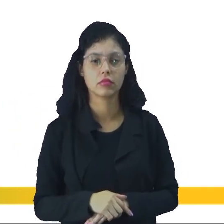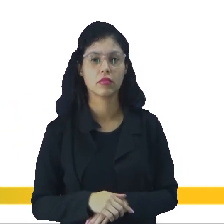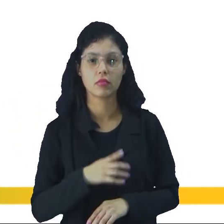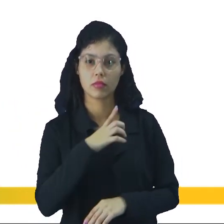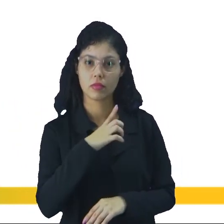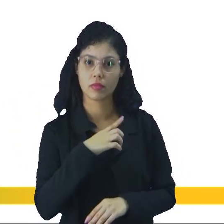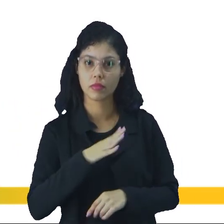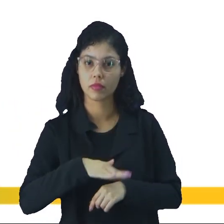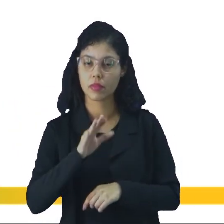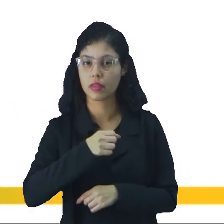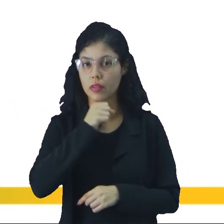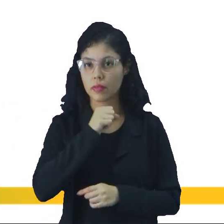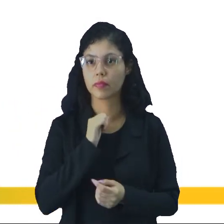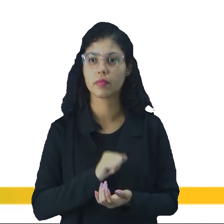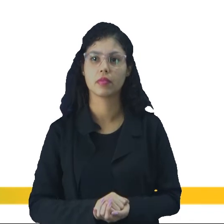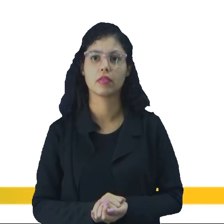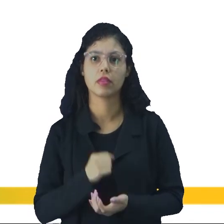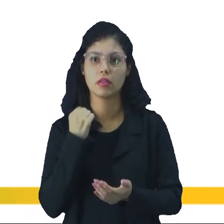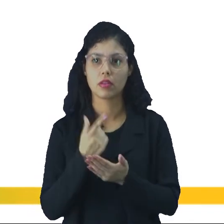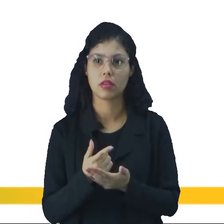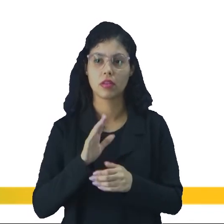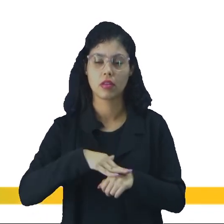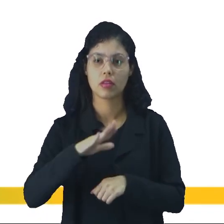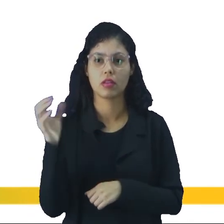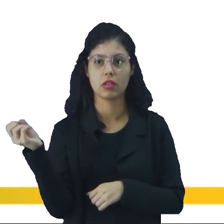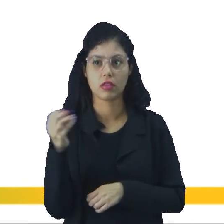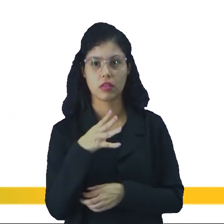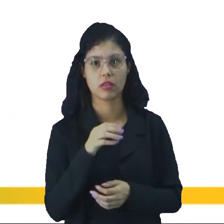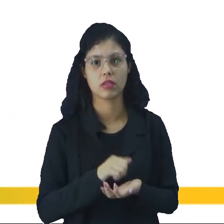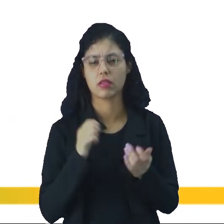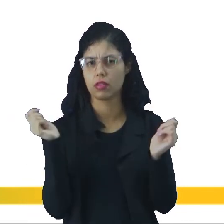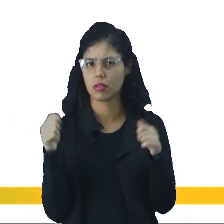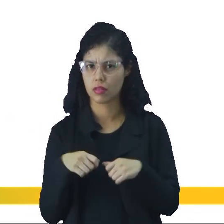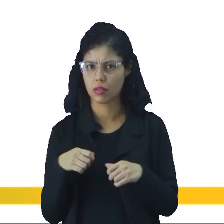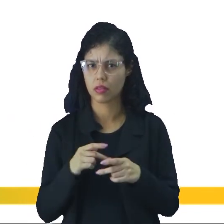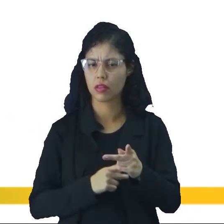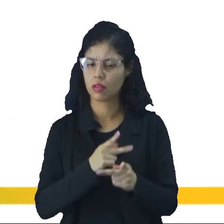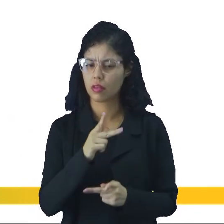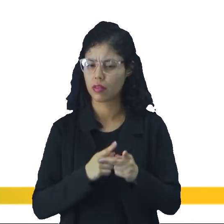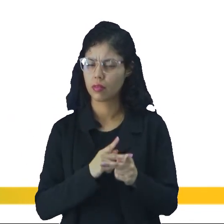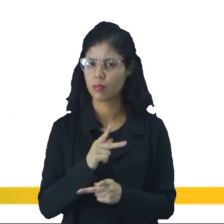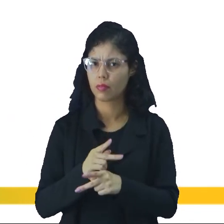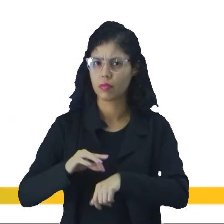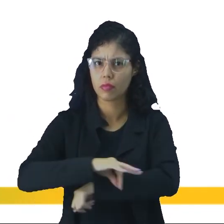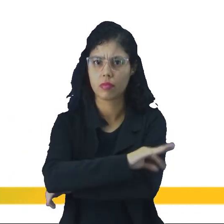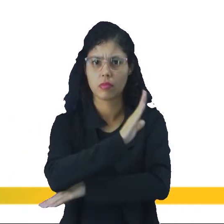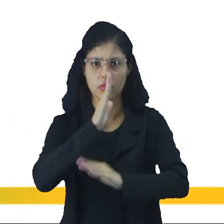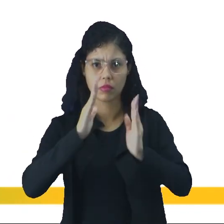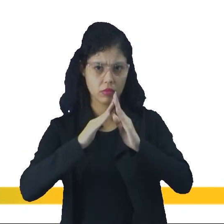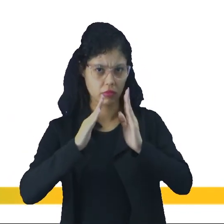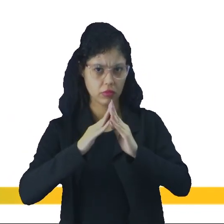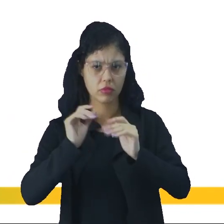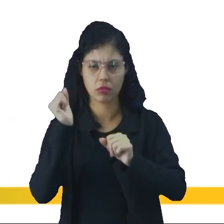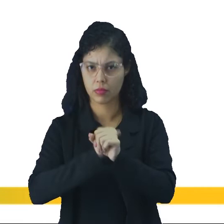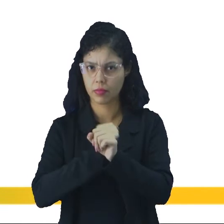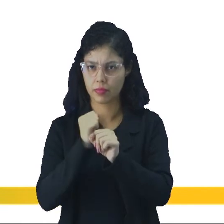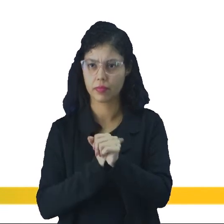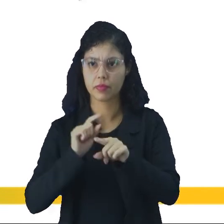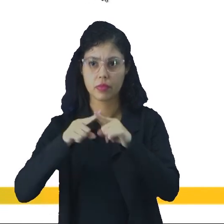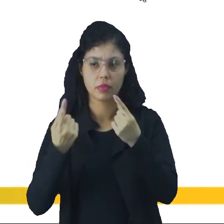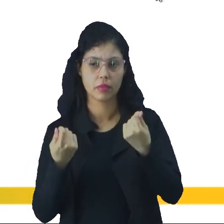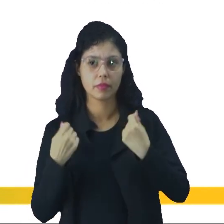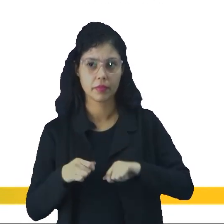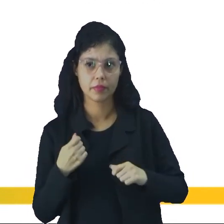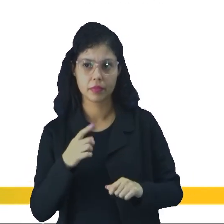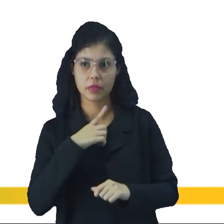agradou ao filho mais velho e por isso foi comprado. O filho mais novo possui um projeto arquitetônico de uma casa que quer construir, mas